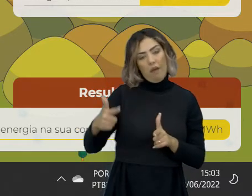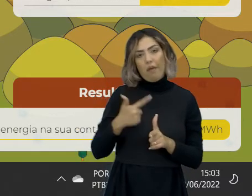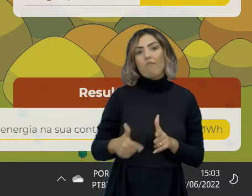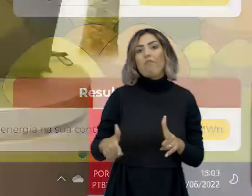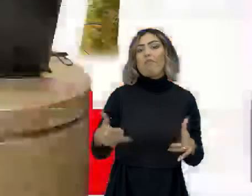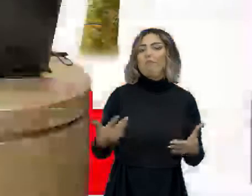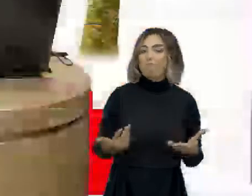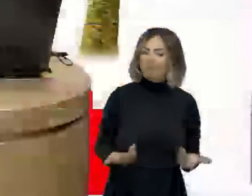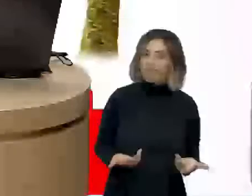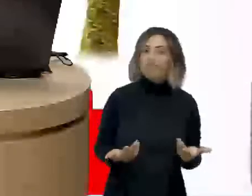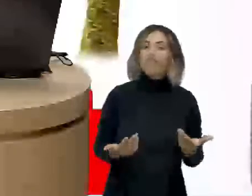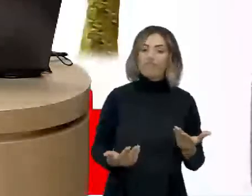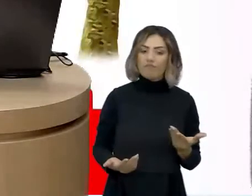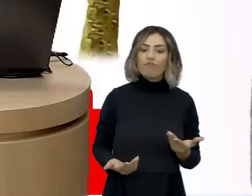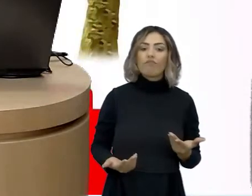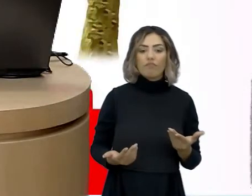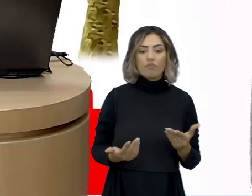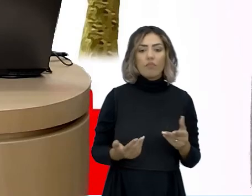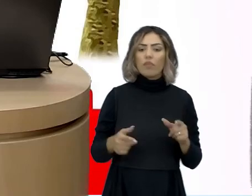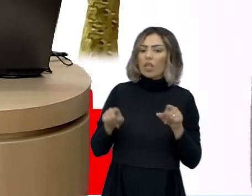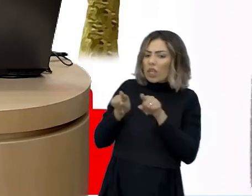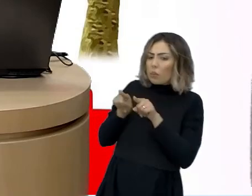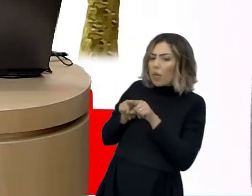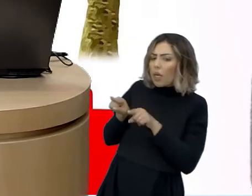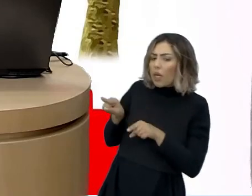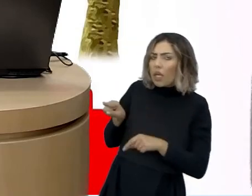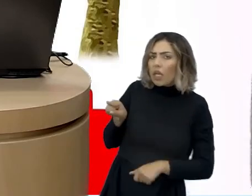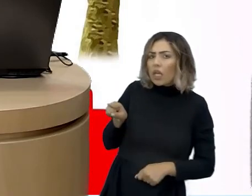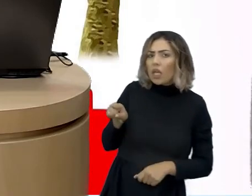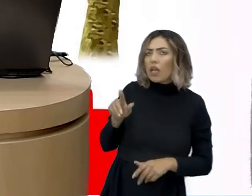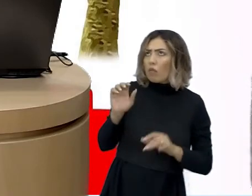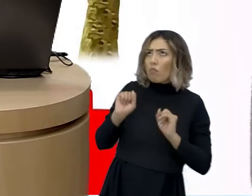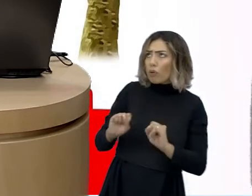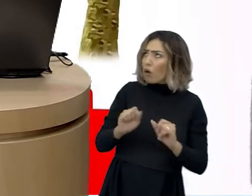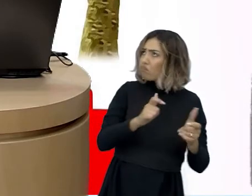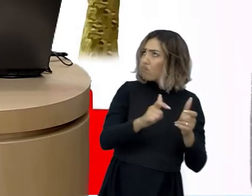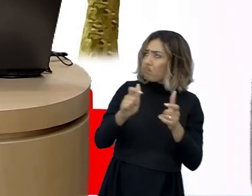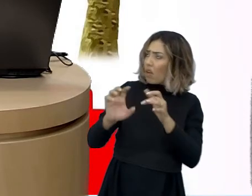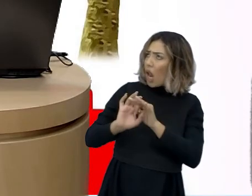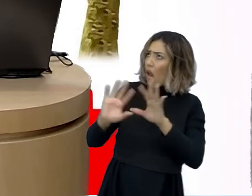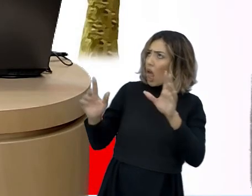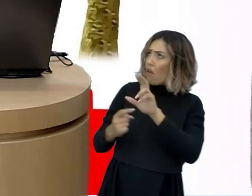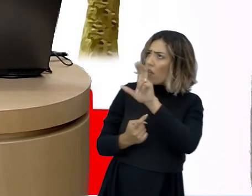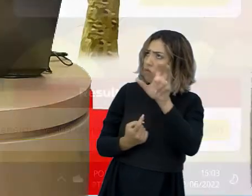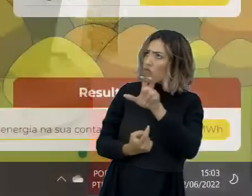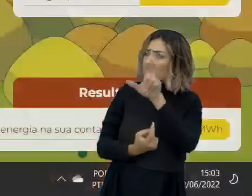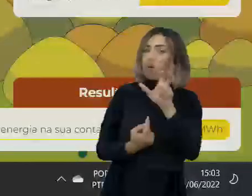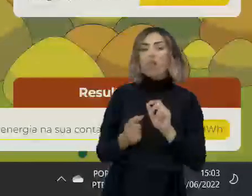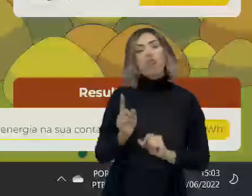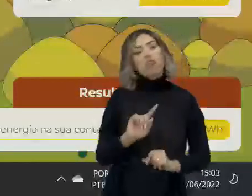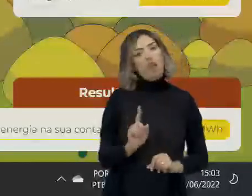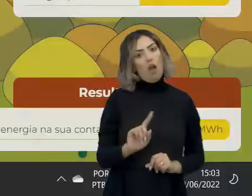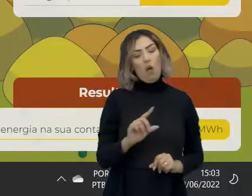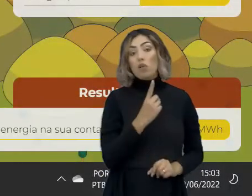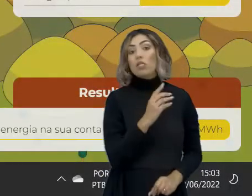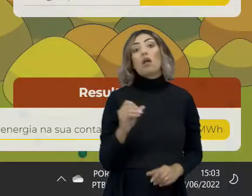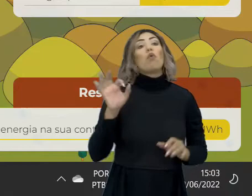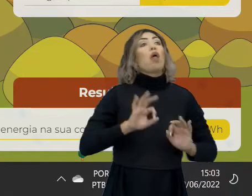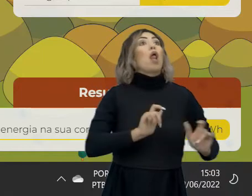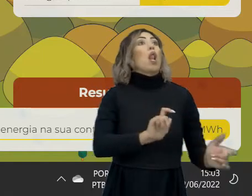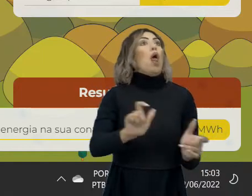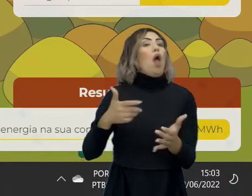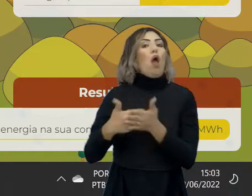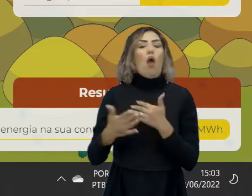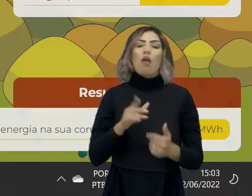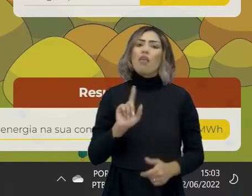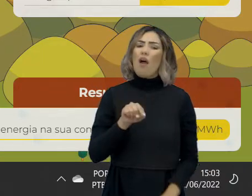não é toda a região. Toda região que pode ter? Não é todo lugar que pode ter. Então essa aqui, para investir nessa, não dá para ser 100%.